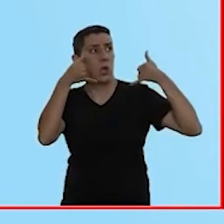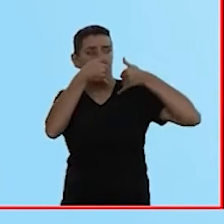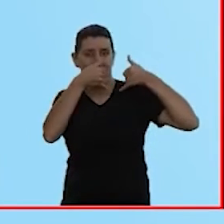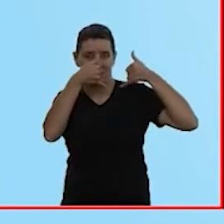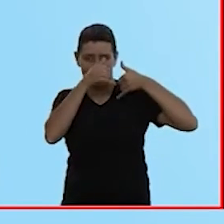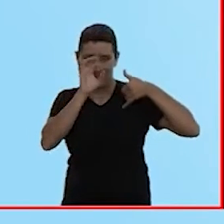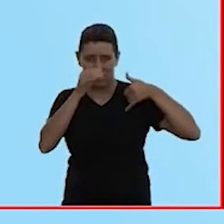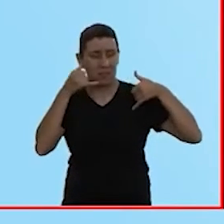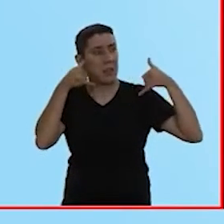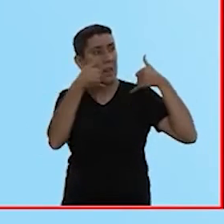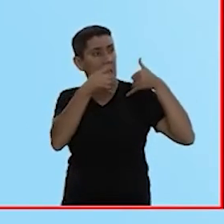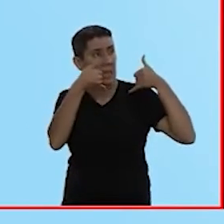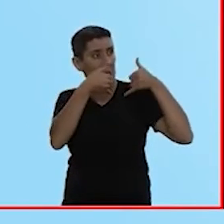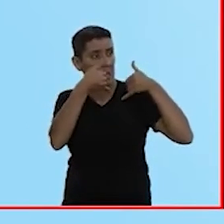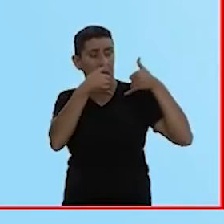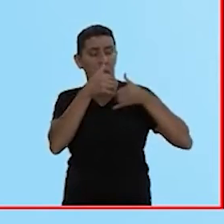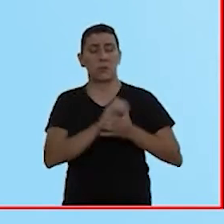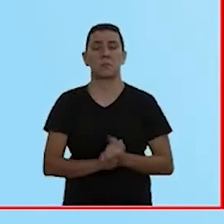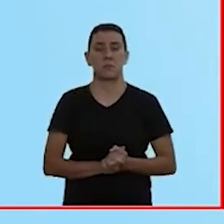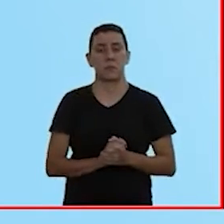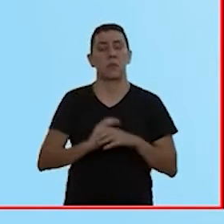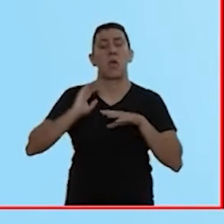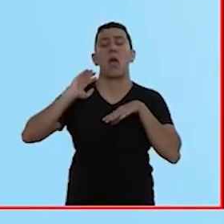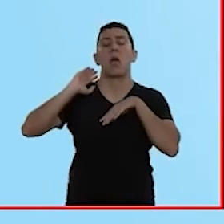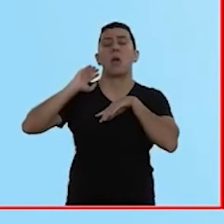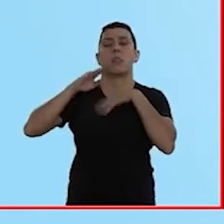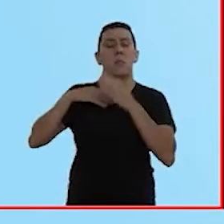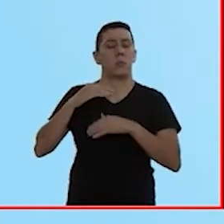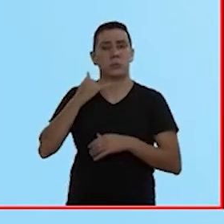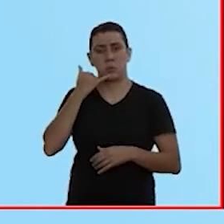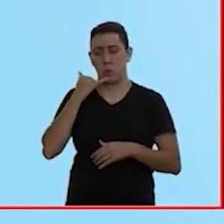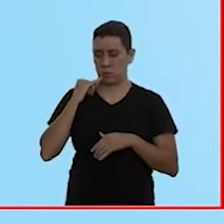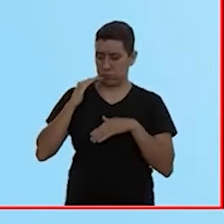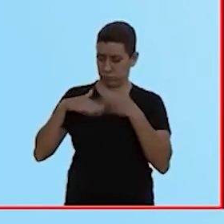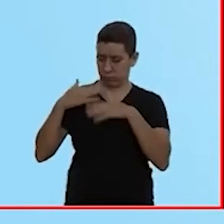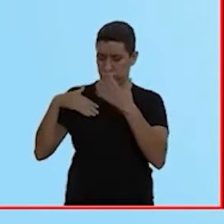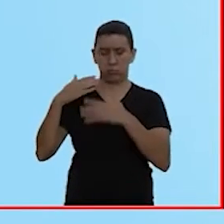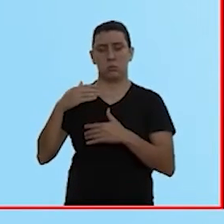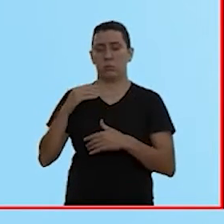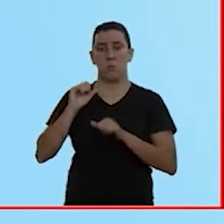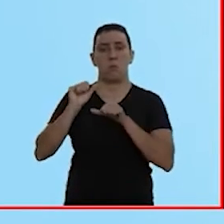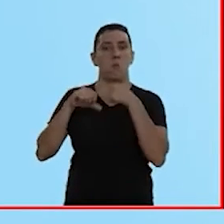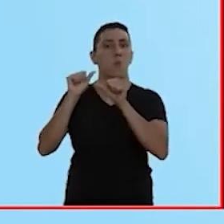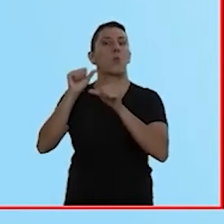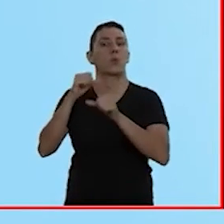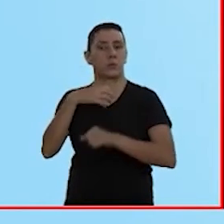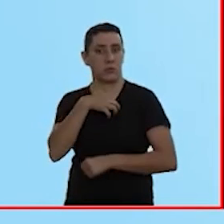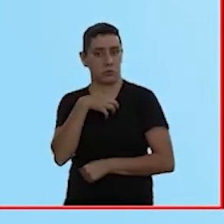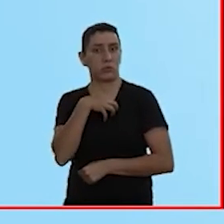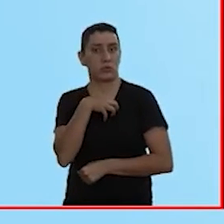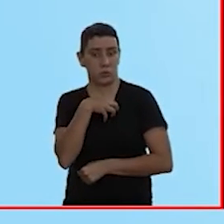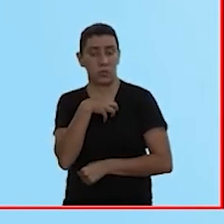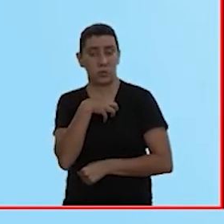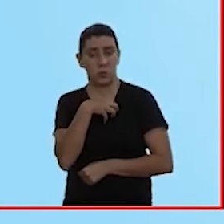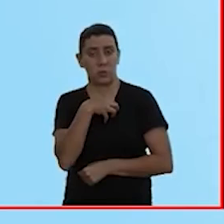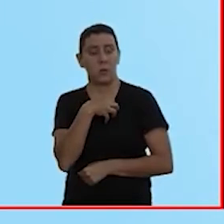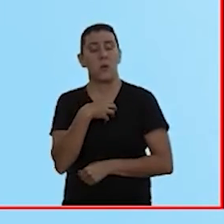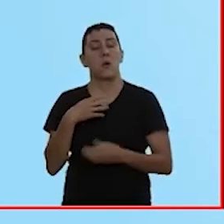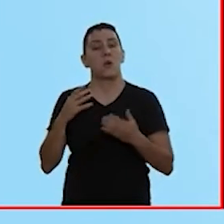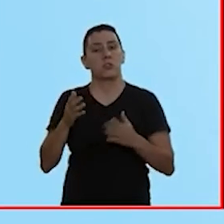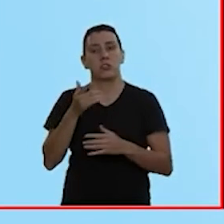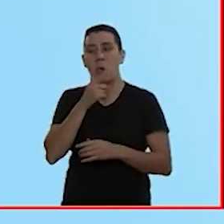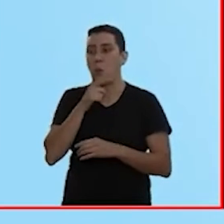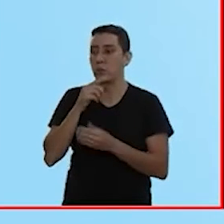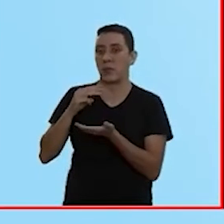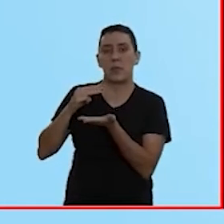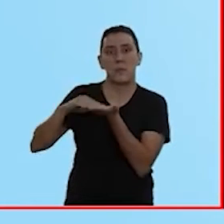chamadas receber chamadas é um dado momento eles começaram a estar aptos a receber